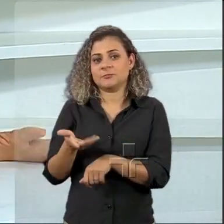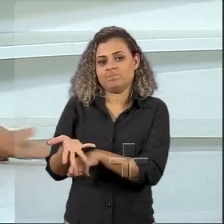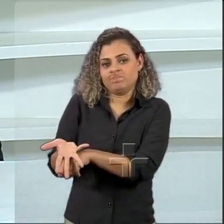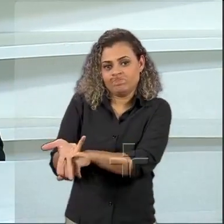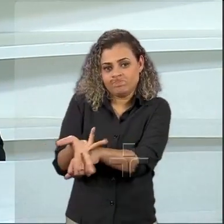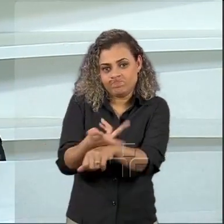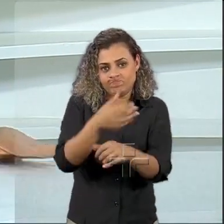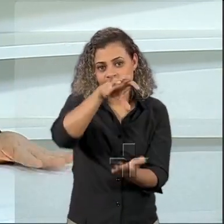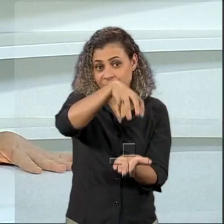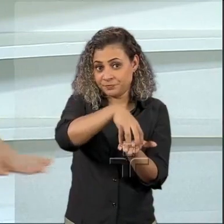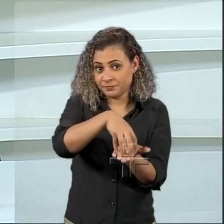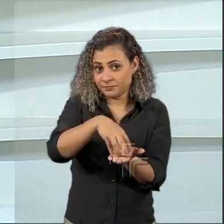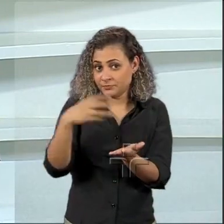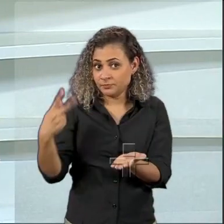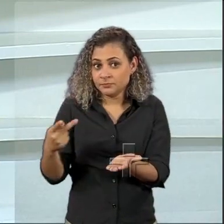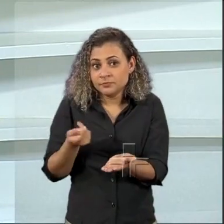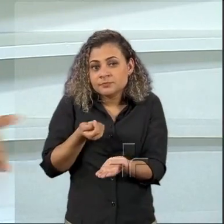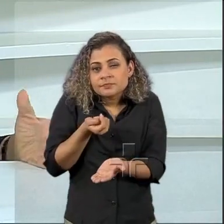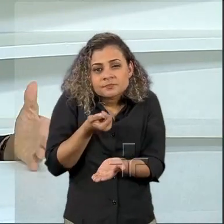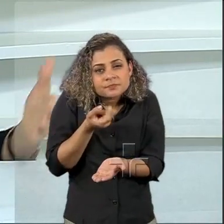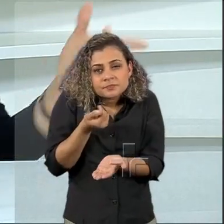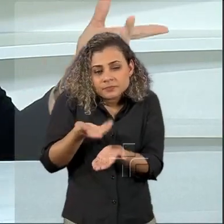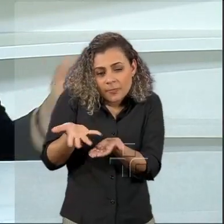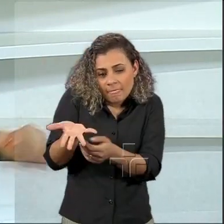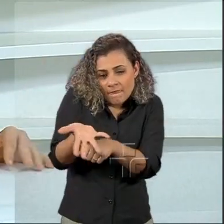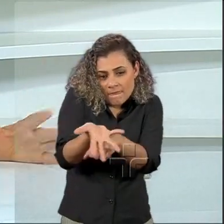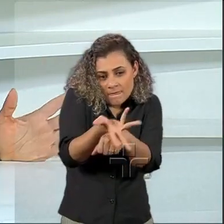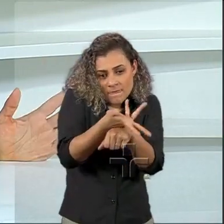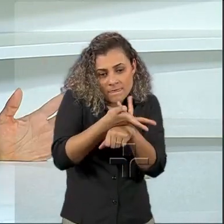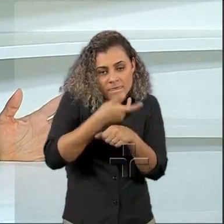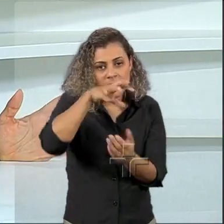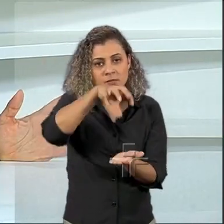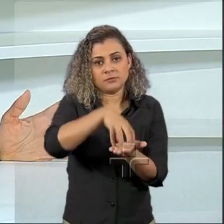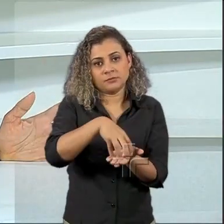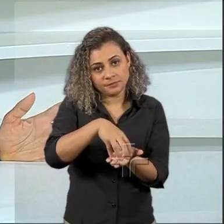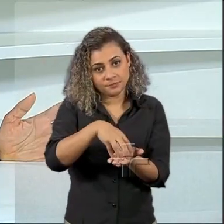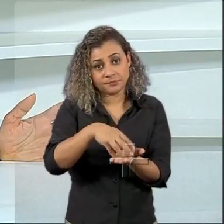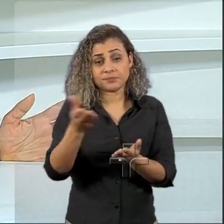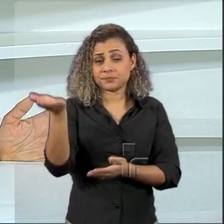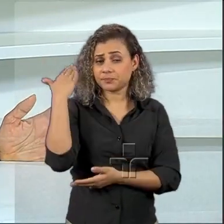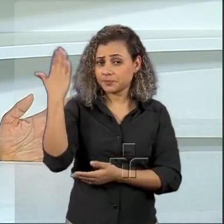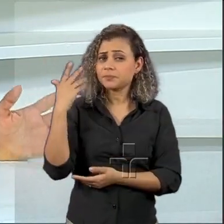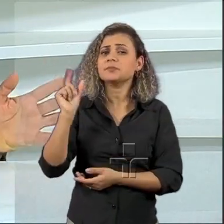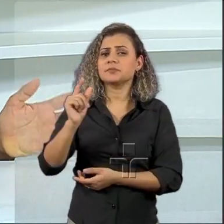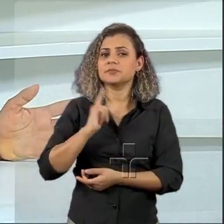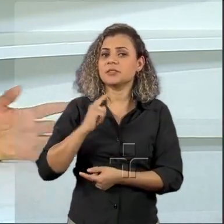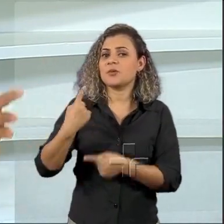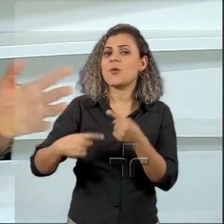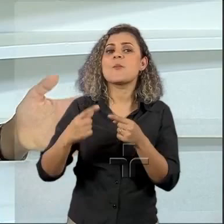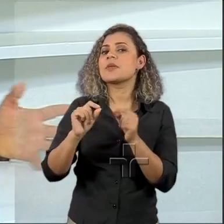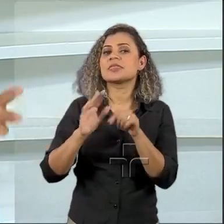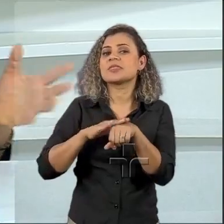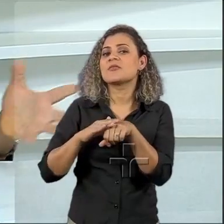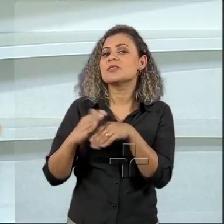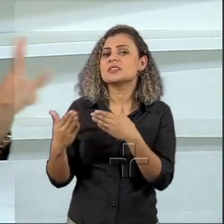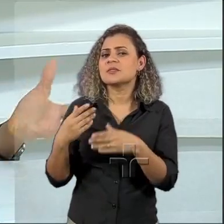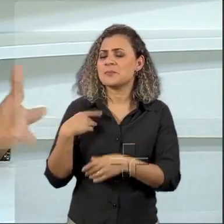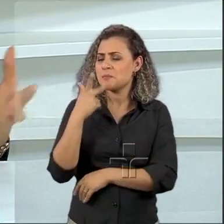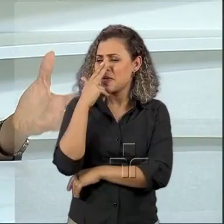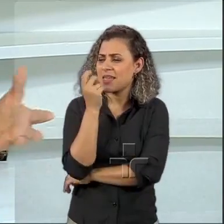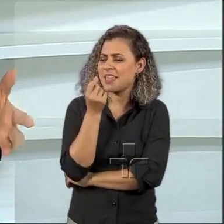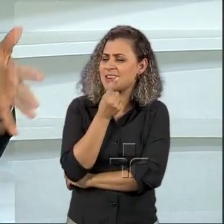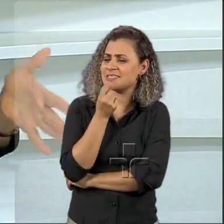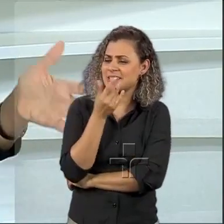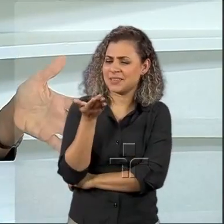que precisa menos que o Haddad desse movimento, né? A gente comentava aqui antes, parece engraçado, parece uma coisa